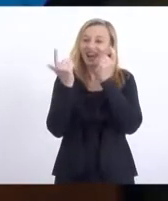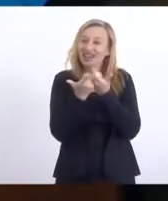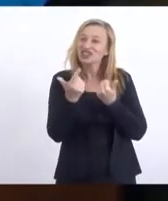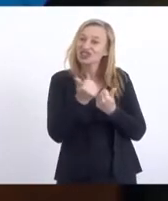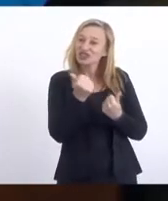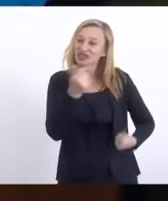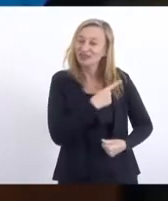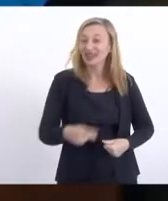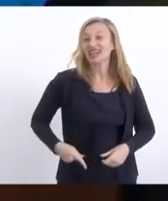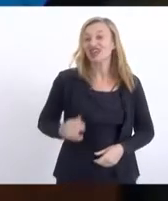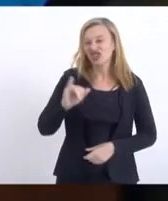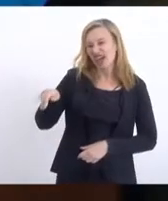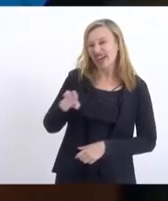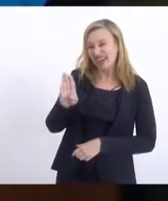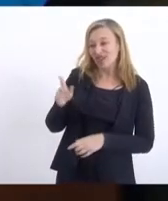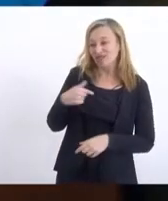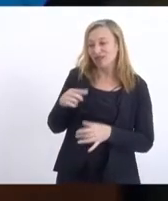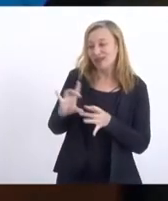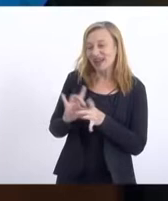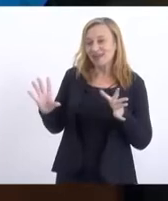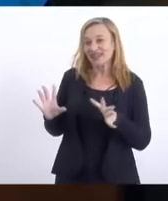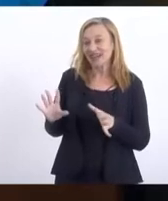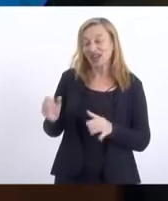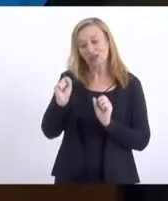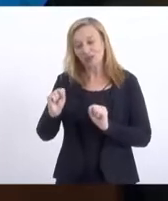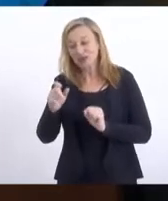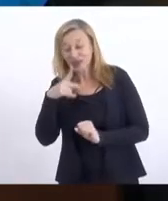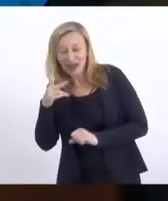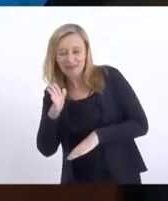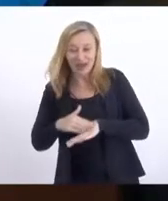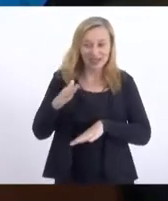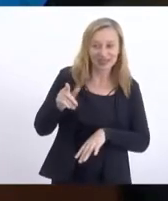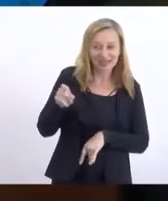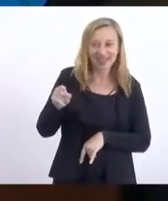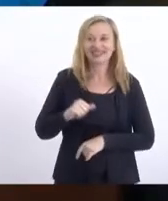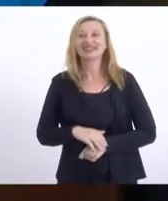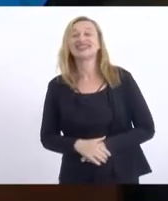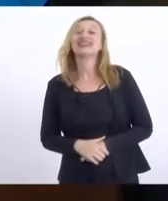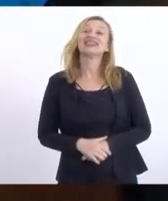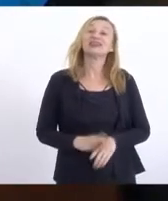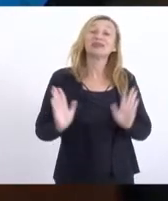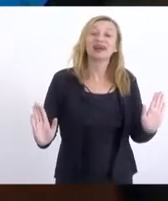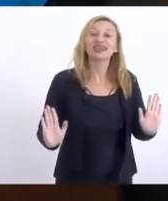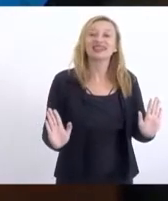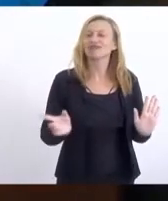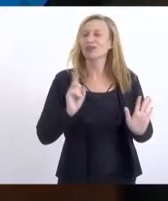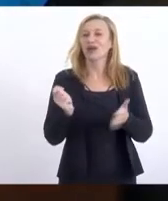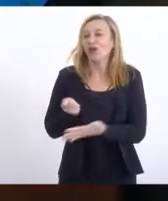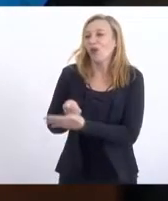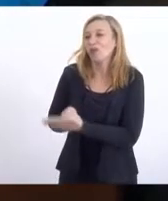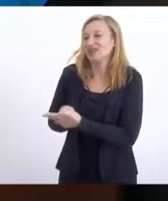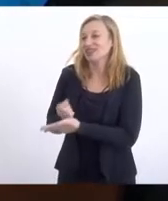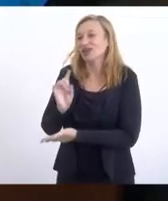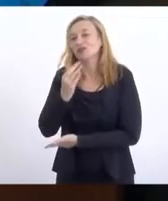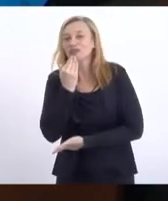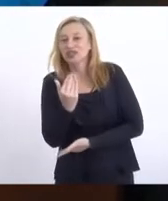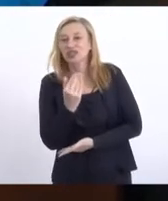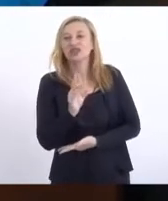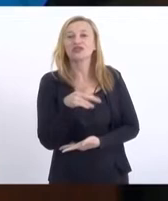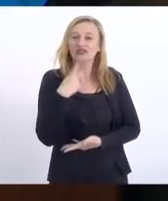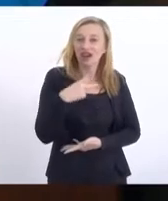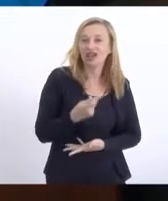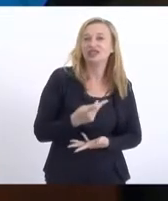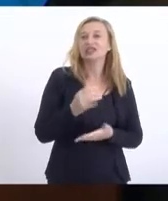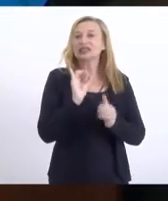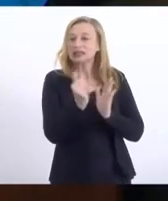O Jair, eu tenho mais liberdade com ele, tá? E eu posso cobrar mais de perto, porque eu estou mais perto dele aqui. Mas não é nem cobrança, é um pedido. Foi falado também da questão